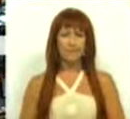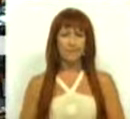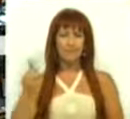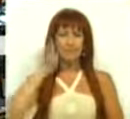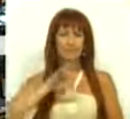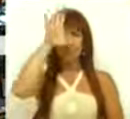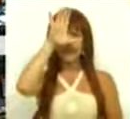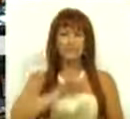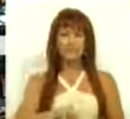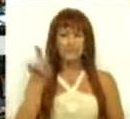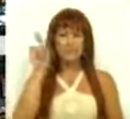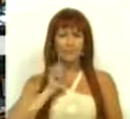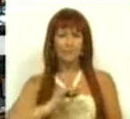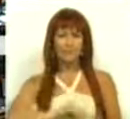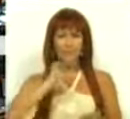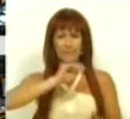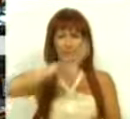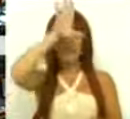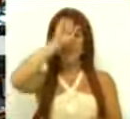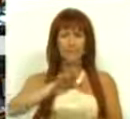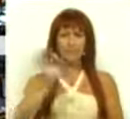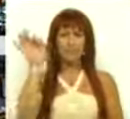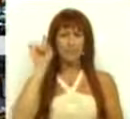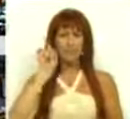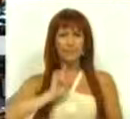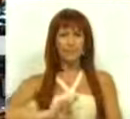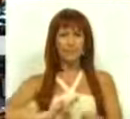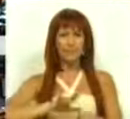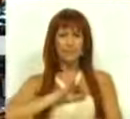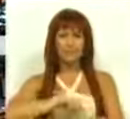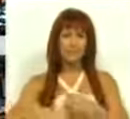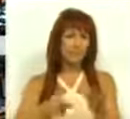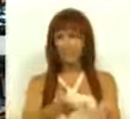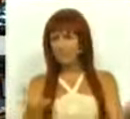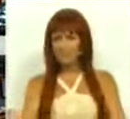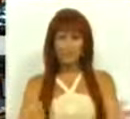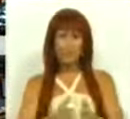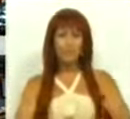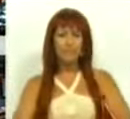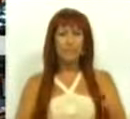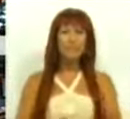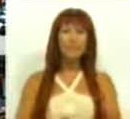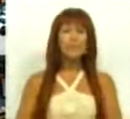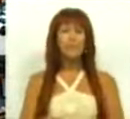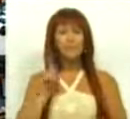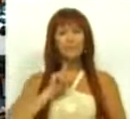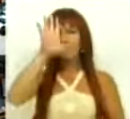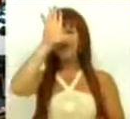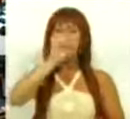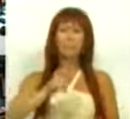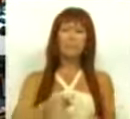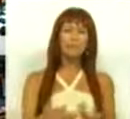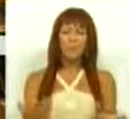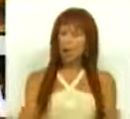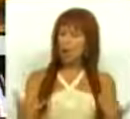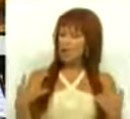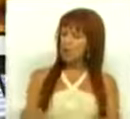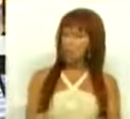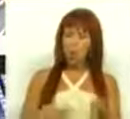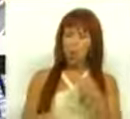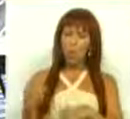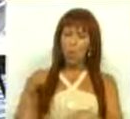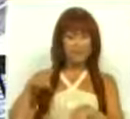Senhora Ministra, Senhora Secretária de Estado, Senhoras Deputadas e Senhores Deputados. Senhora Ministra, nós